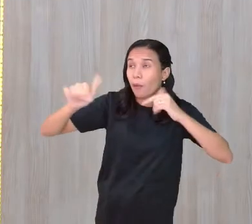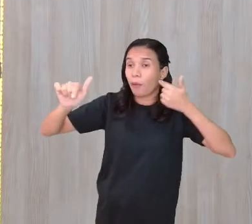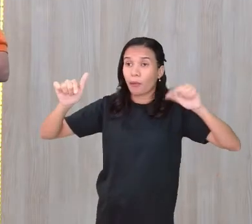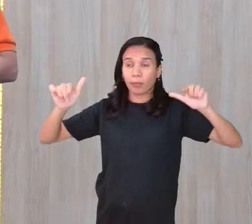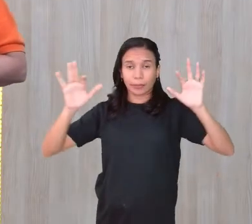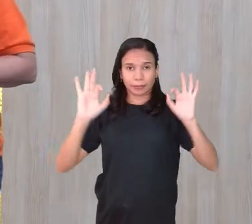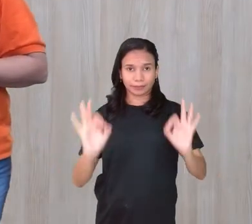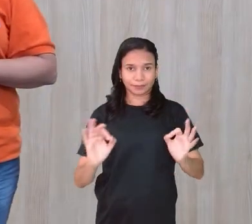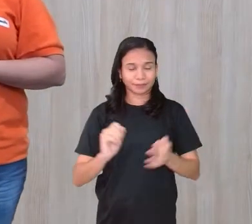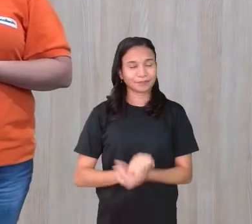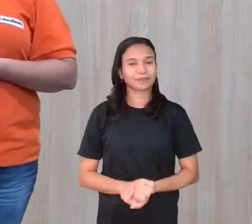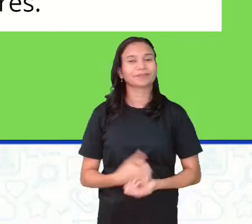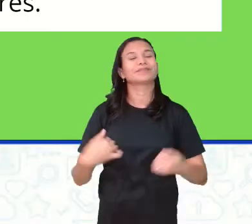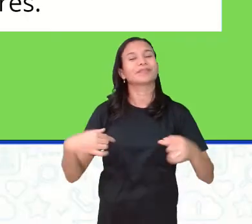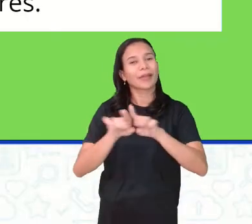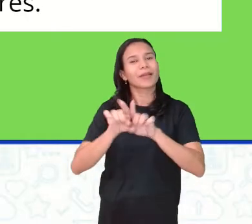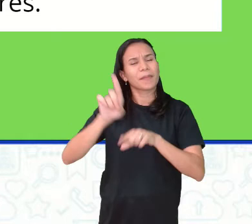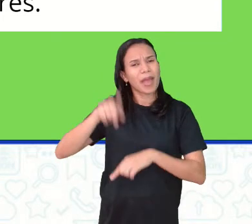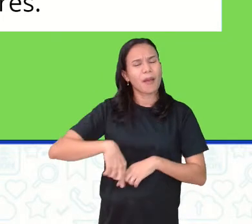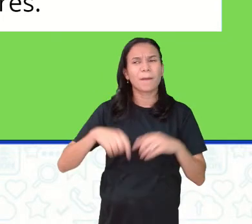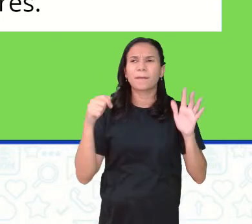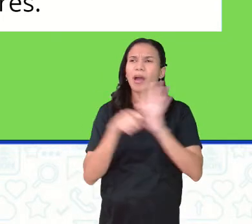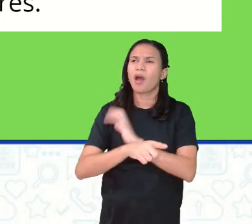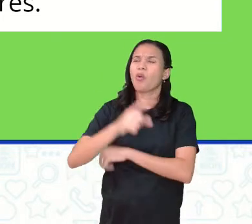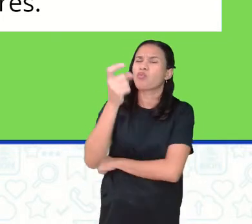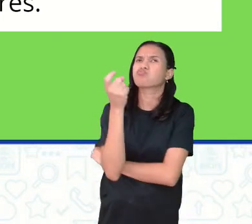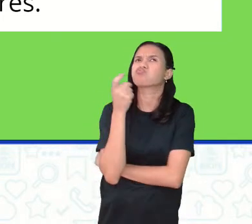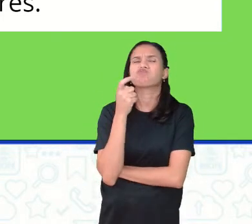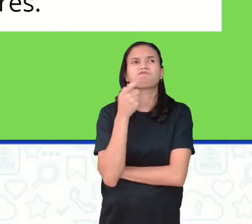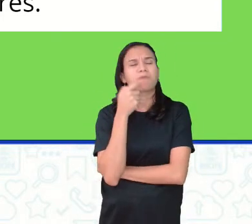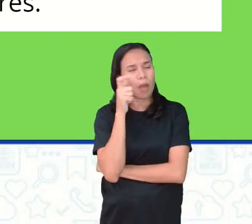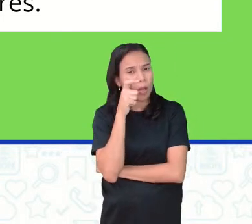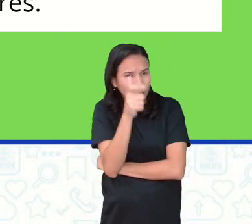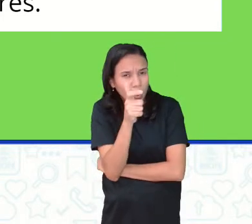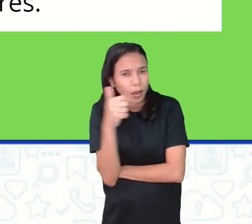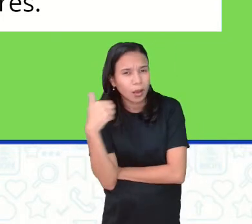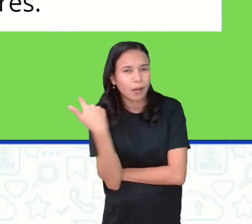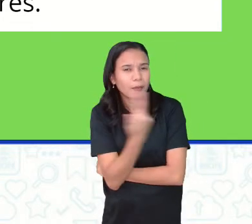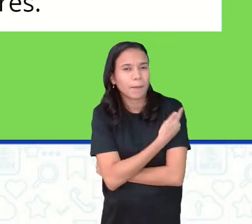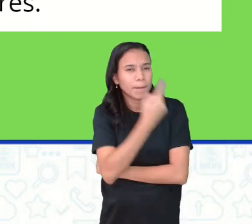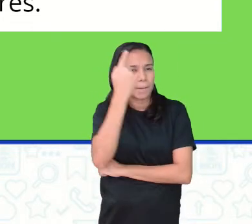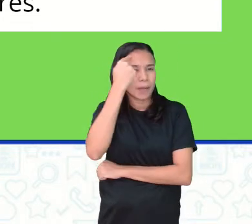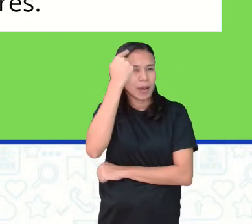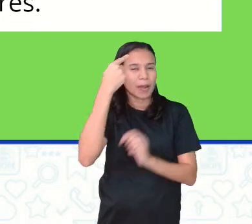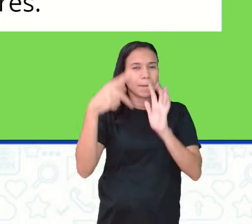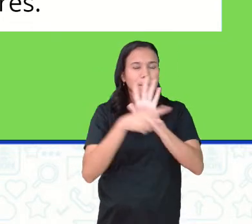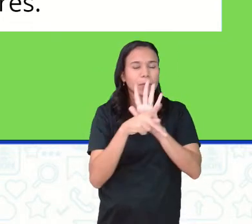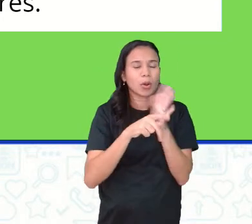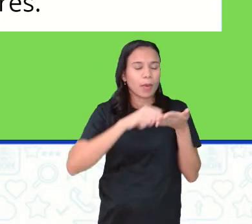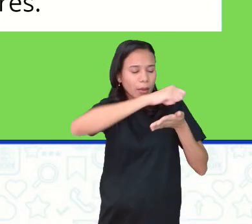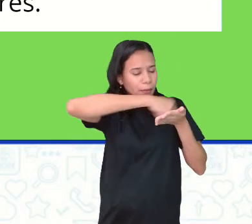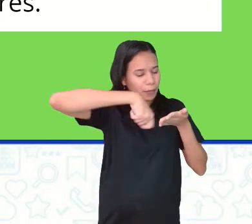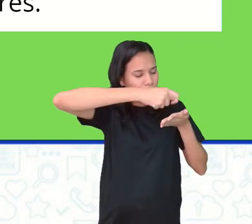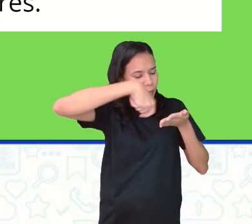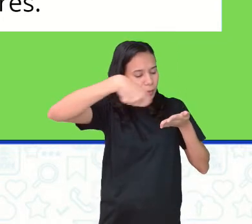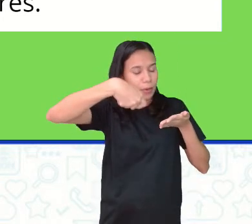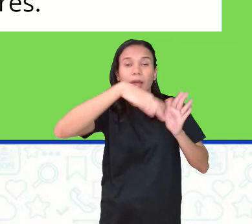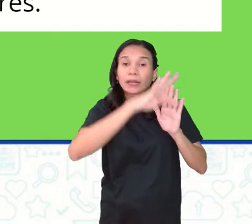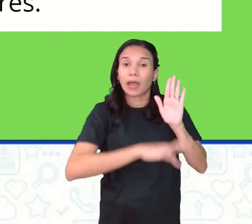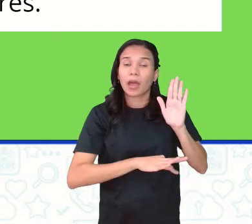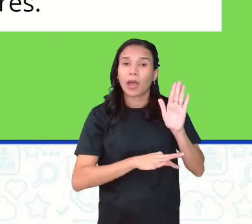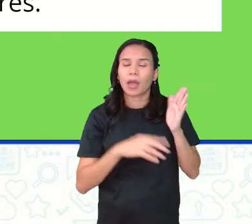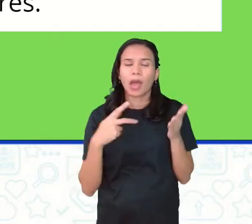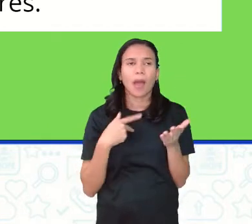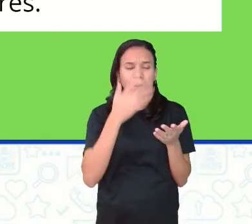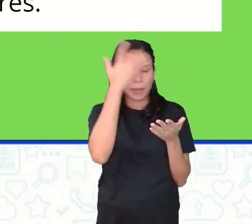ambientes. Essa também é uma pergunta interessante a ser realizada durante a produção de um texto, pois à medida